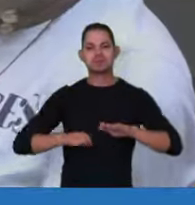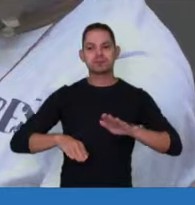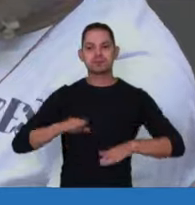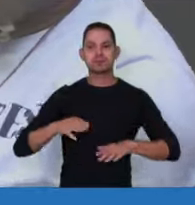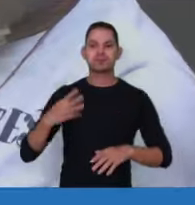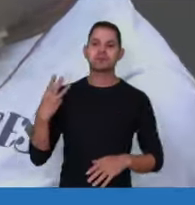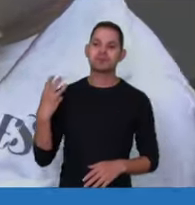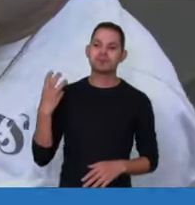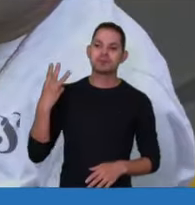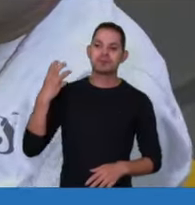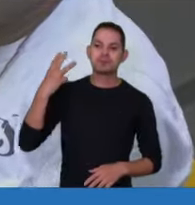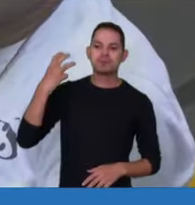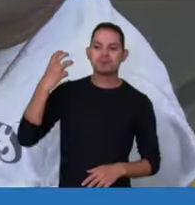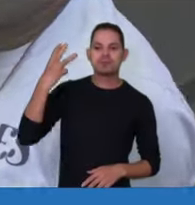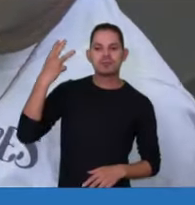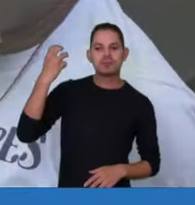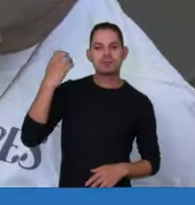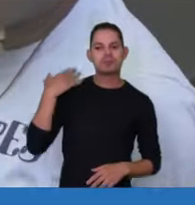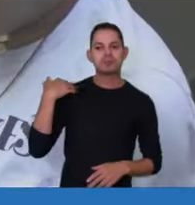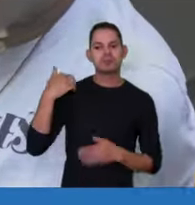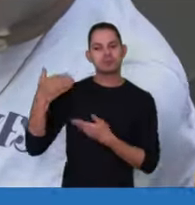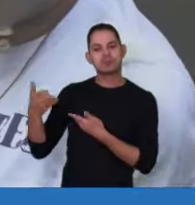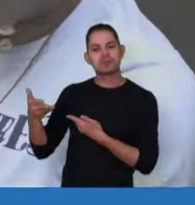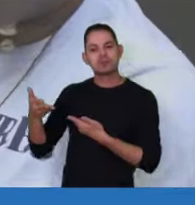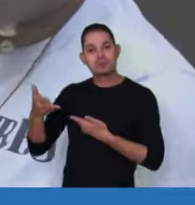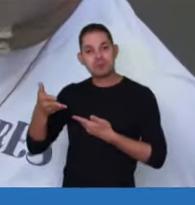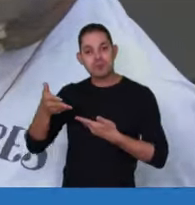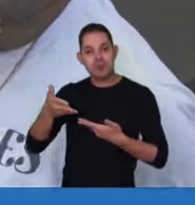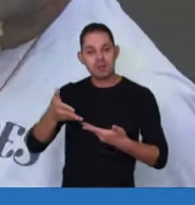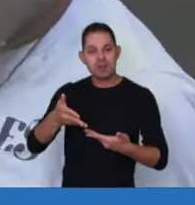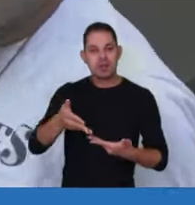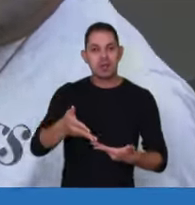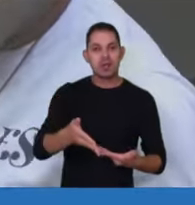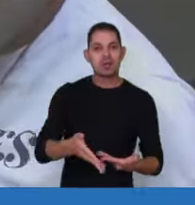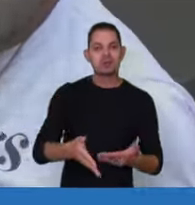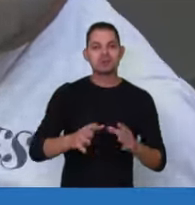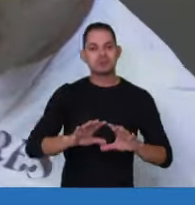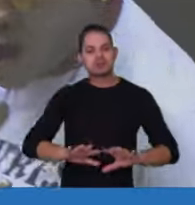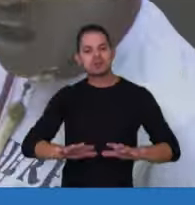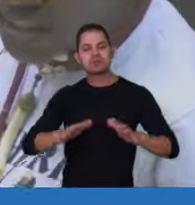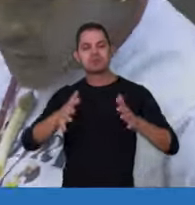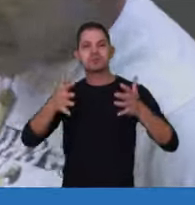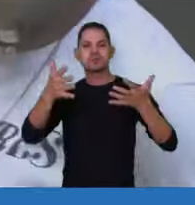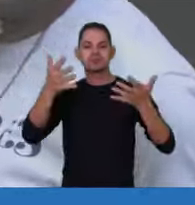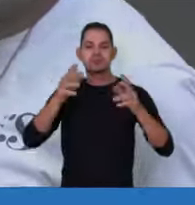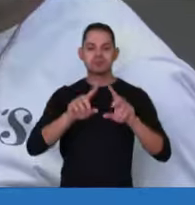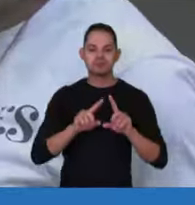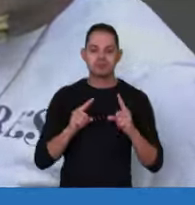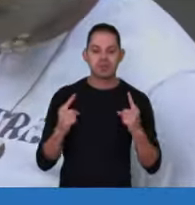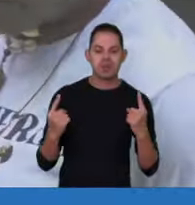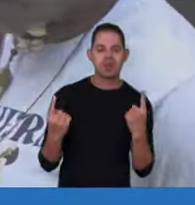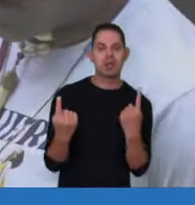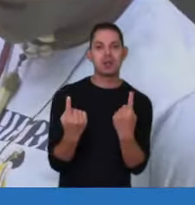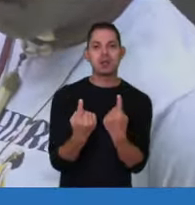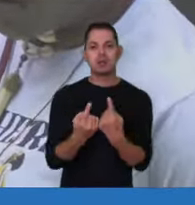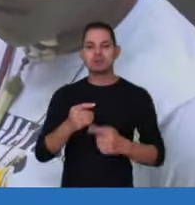tambor. Marielle nos convidou para uma roda de